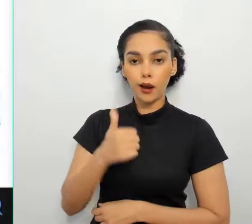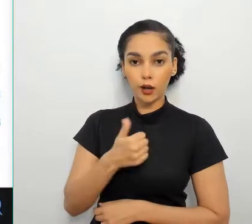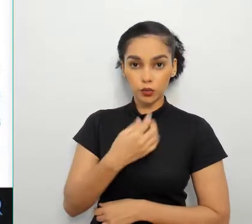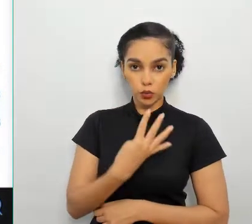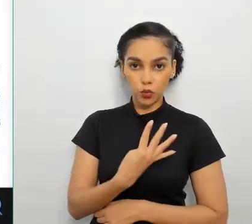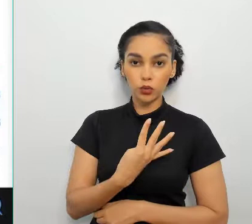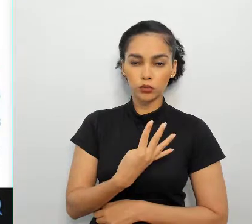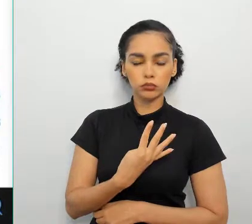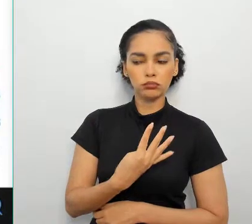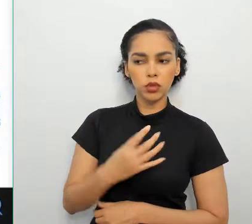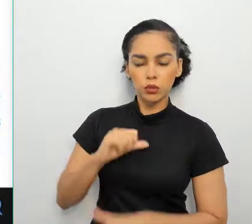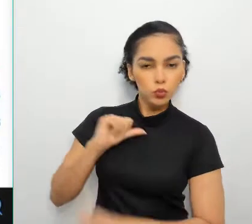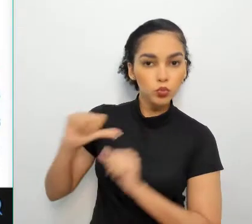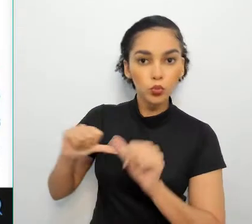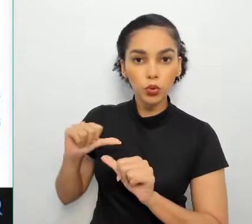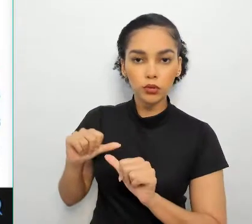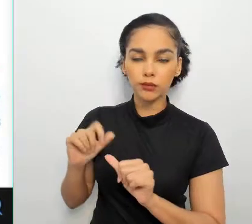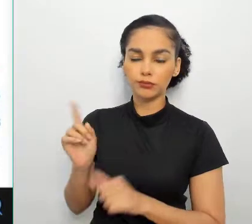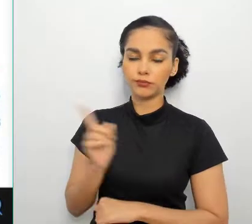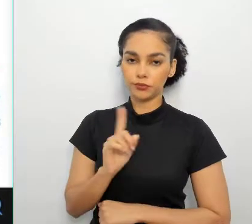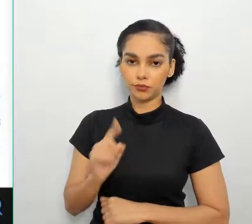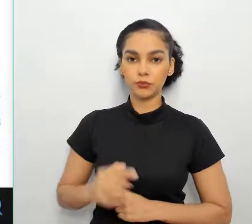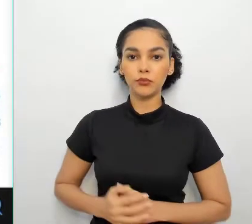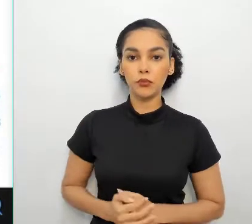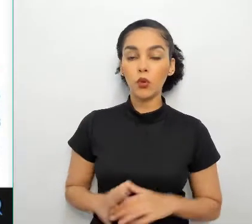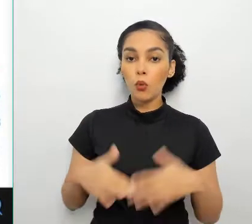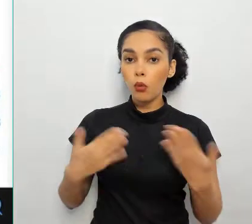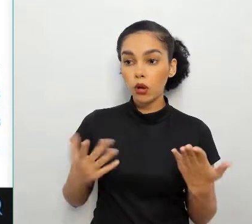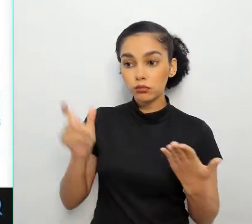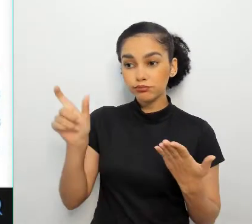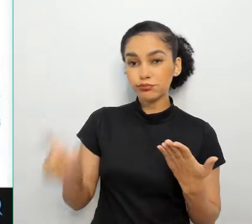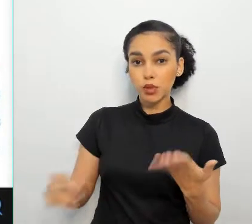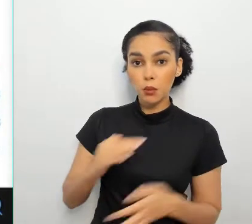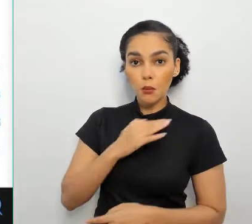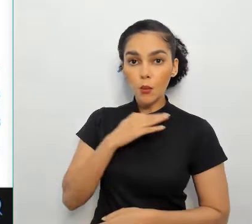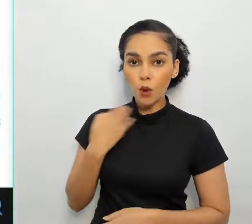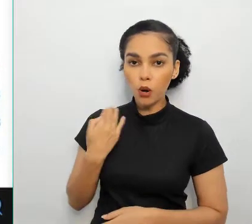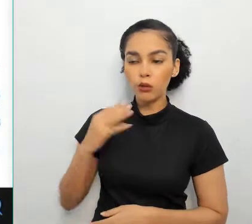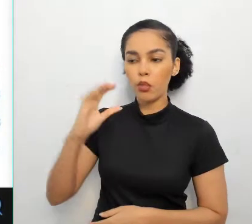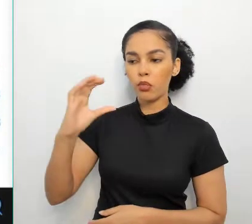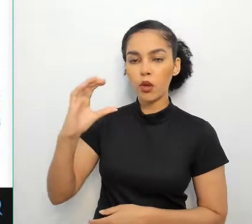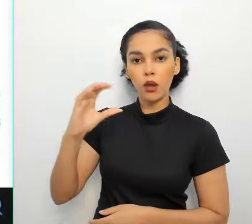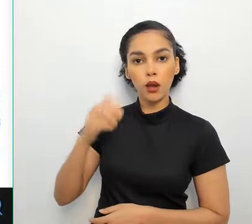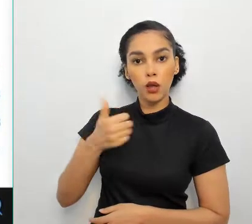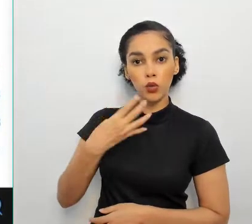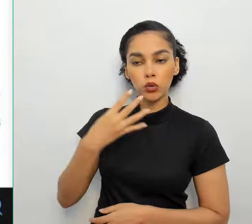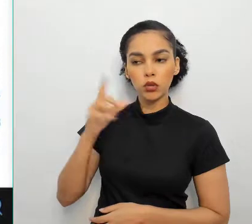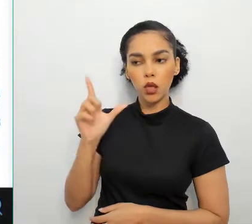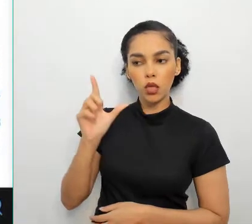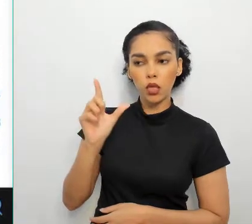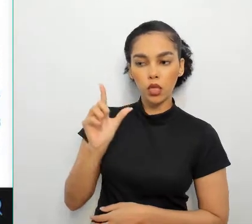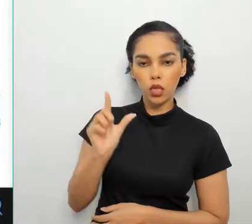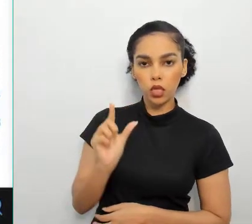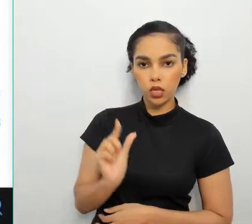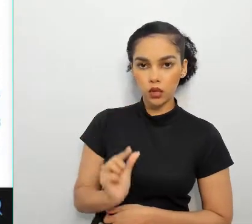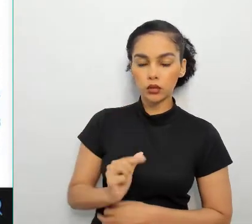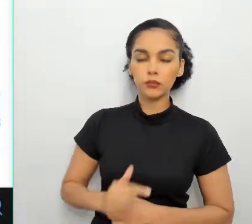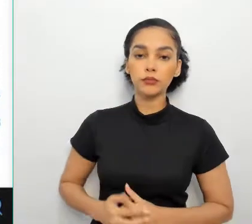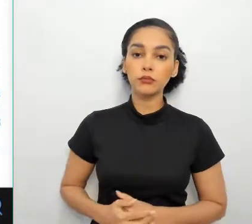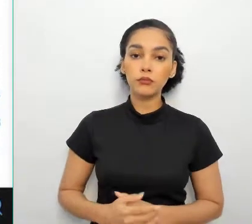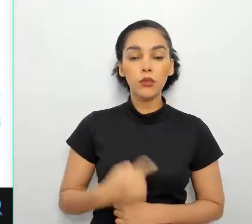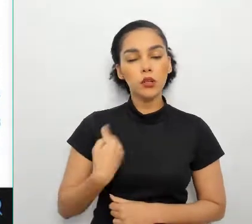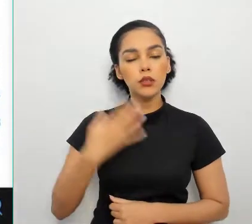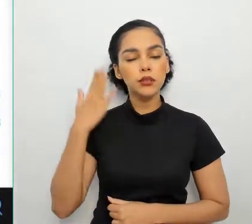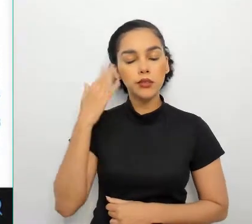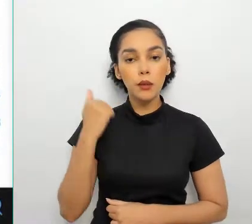nele existente não se altera. Quando ele morre, essa quantidade vai diminuindo. Sabe-se que a meia-vida do